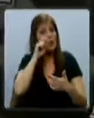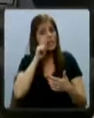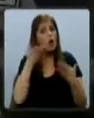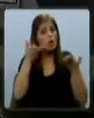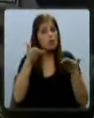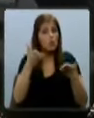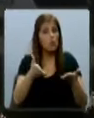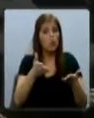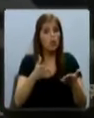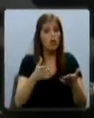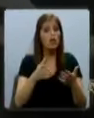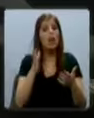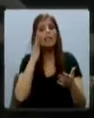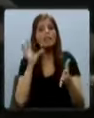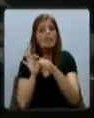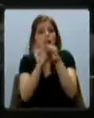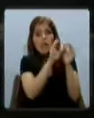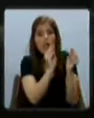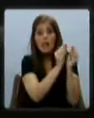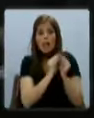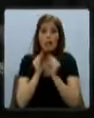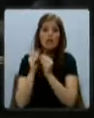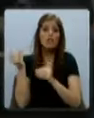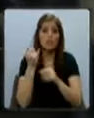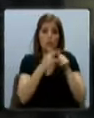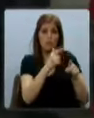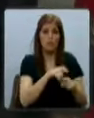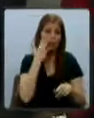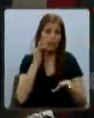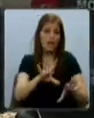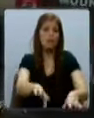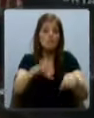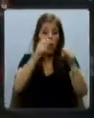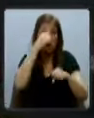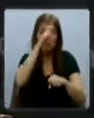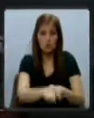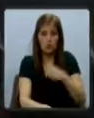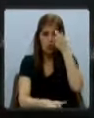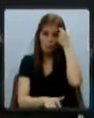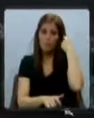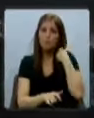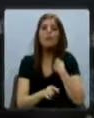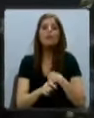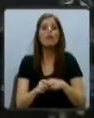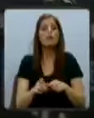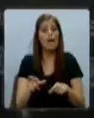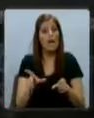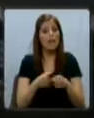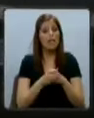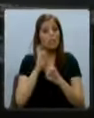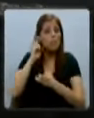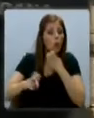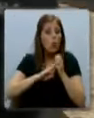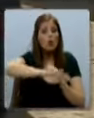colaborar com outras entidades neste trabalho de resgate. Avançou a equipa de busca e resgate em montanha, nomeadamente